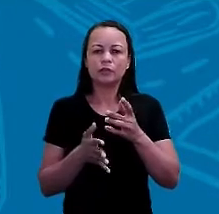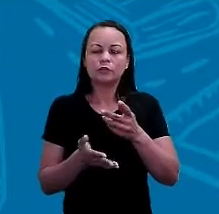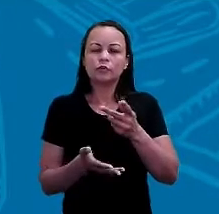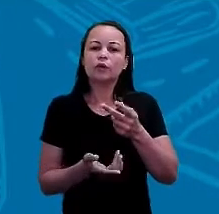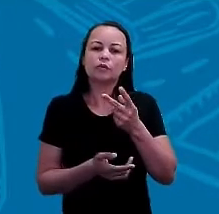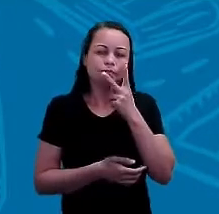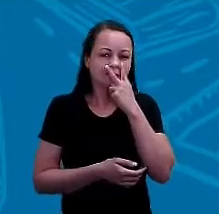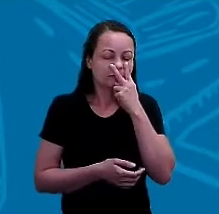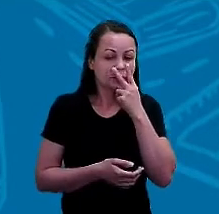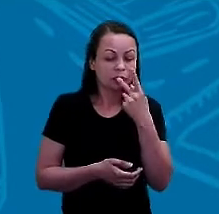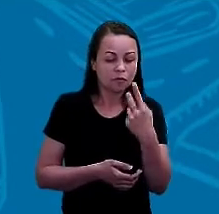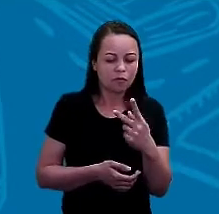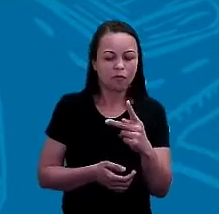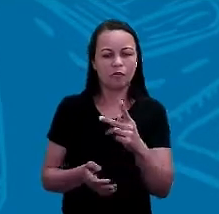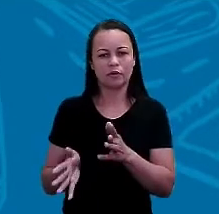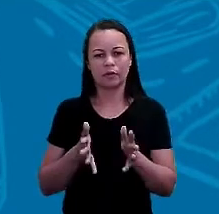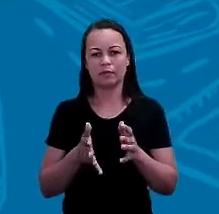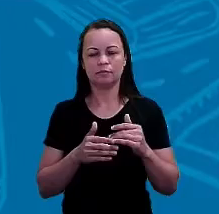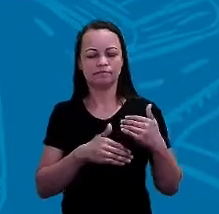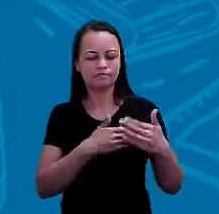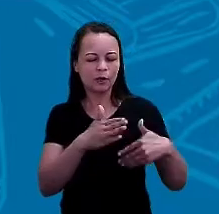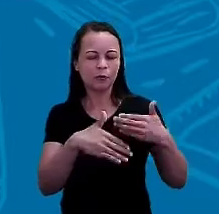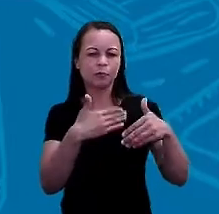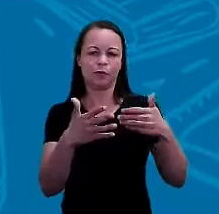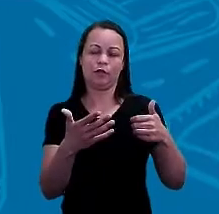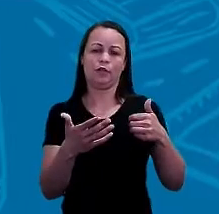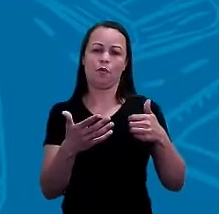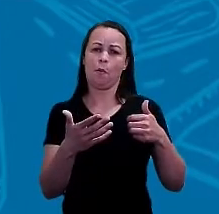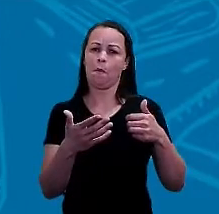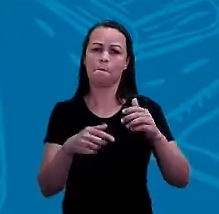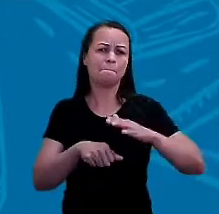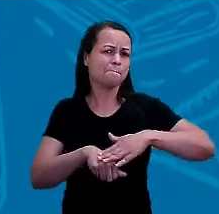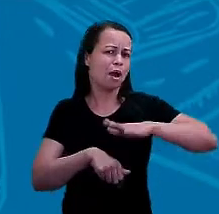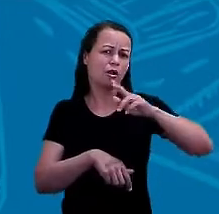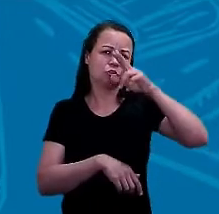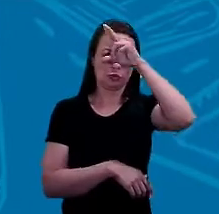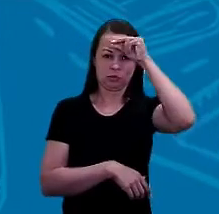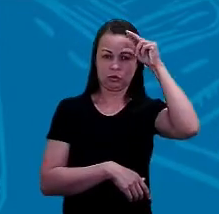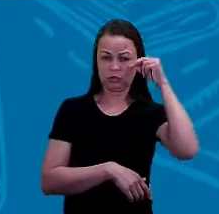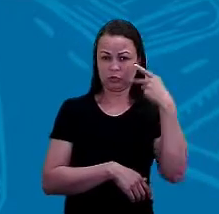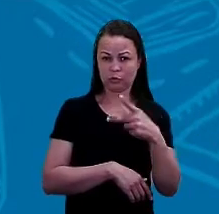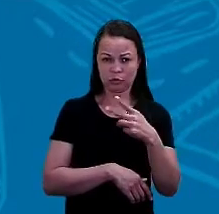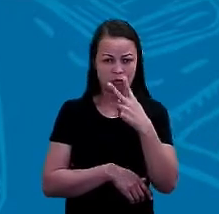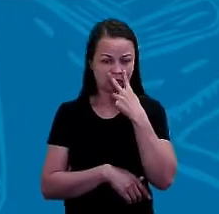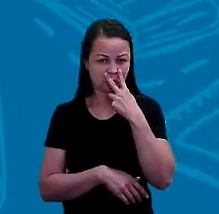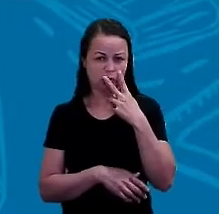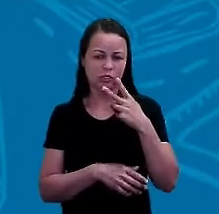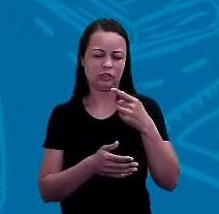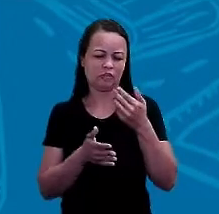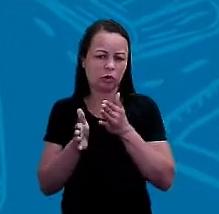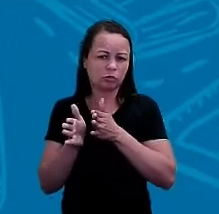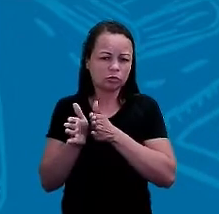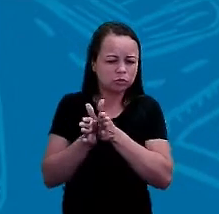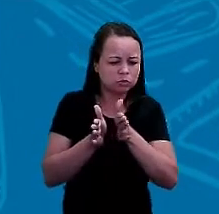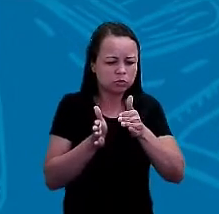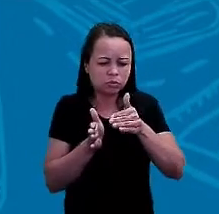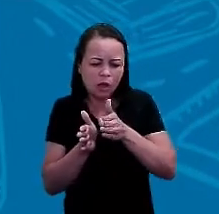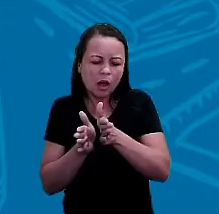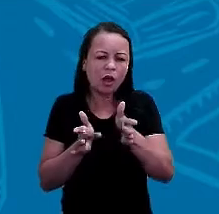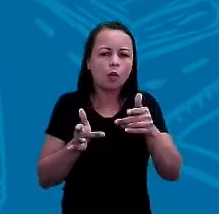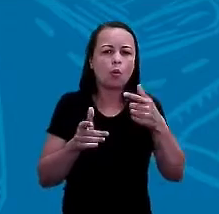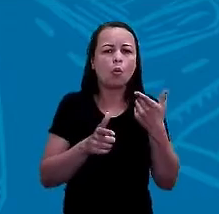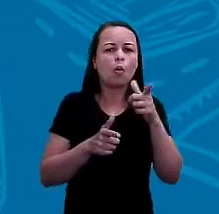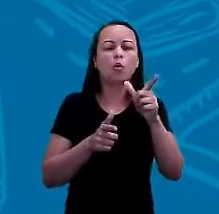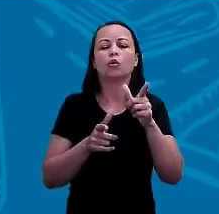Antão, mas percorreu muito mais do que o nosso município. Ele foi gerando outras ligas, gerando outras reformas.